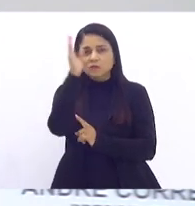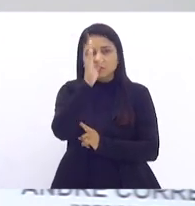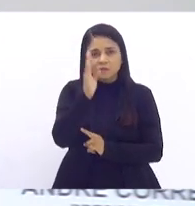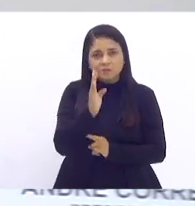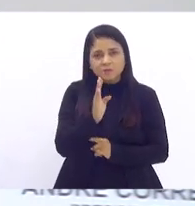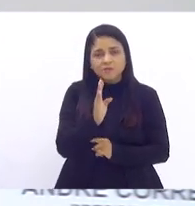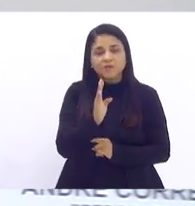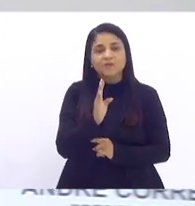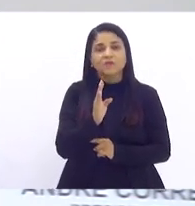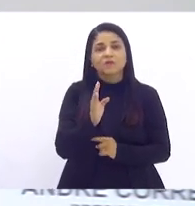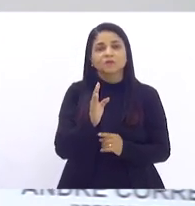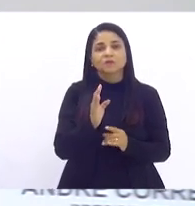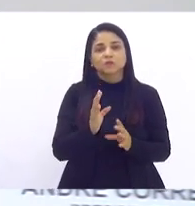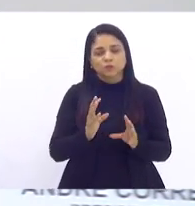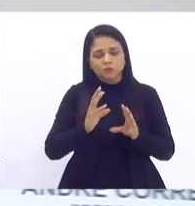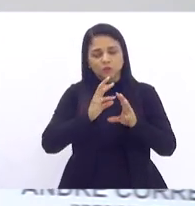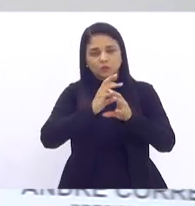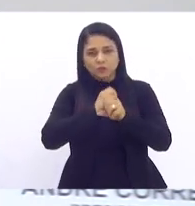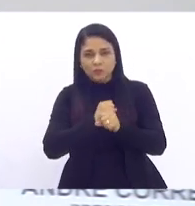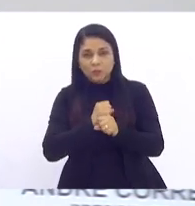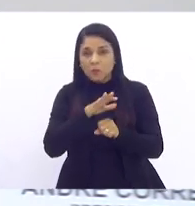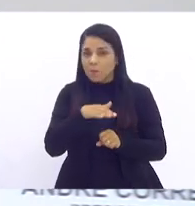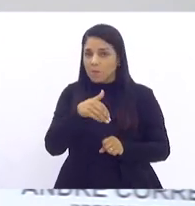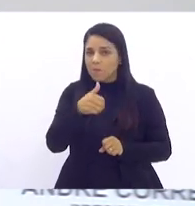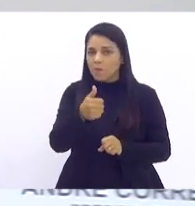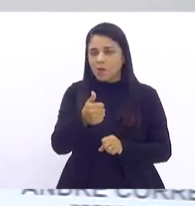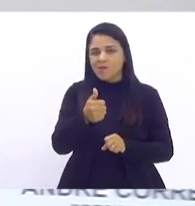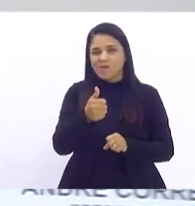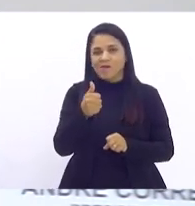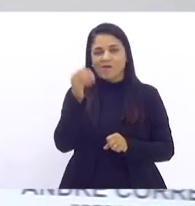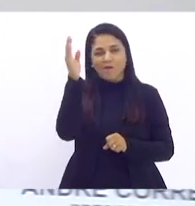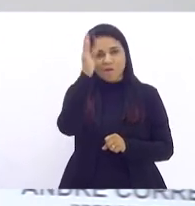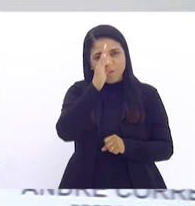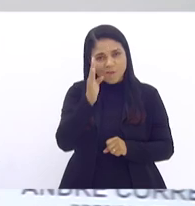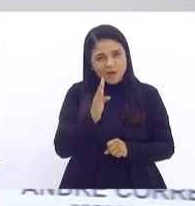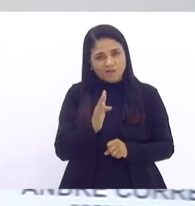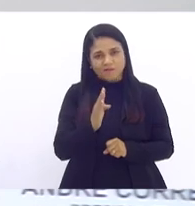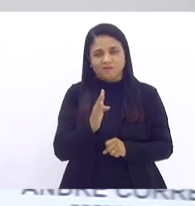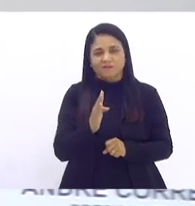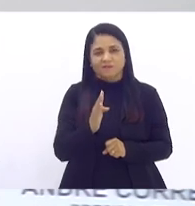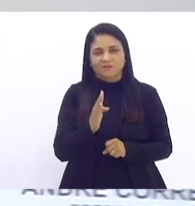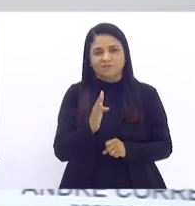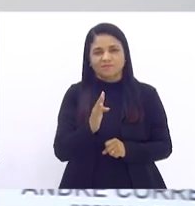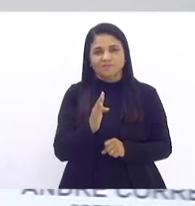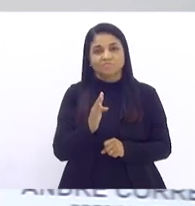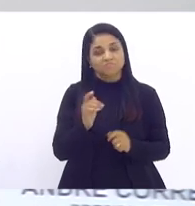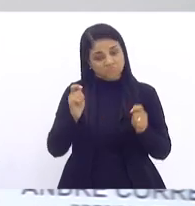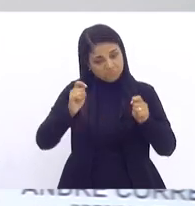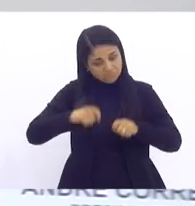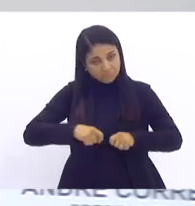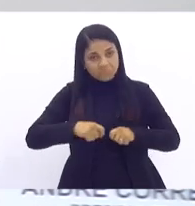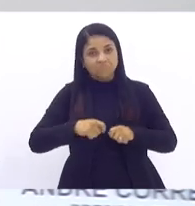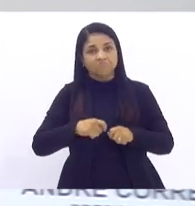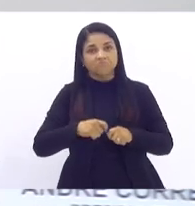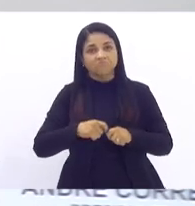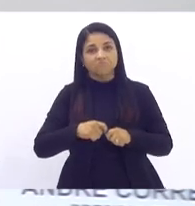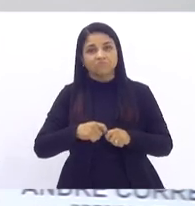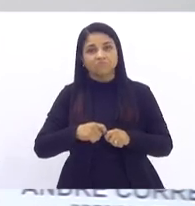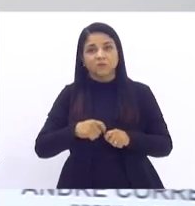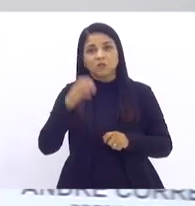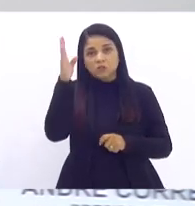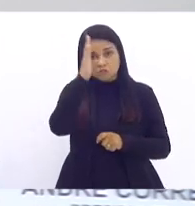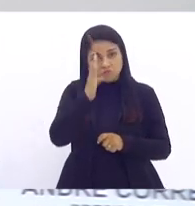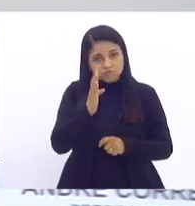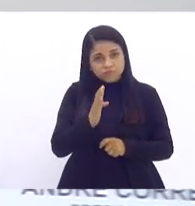orçamentária para melhorar a vida o país e dá ao Brasil o tamanho que ele merece e o tamanho que ele é nós somos um